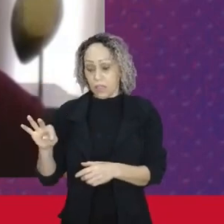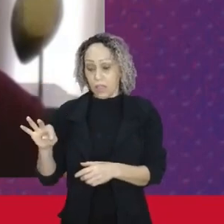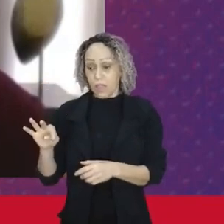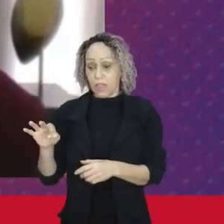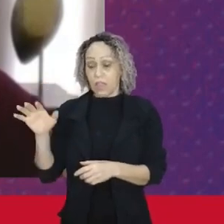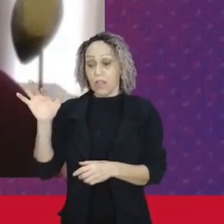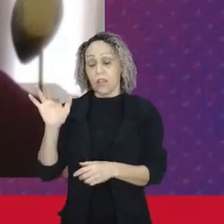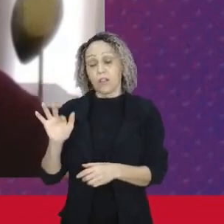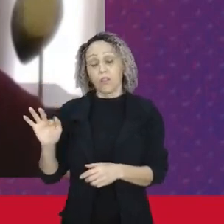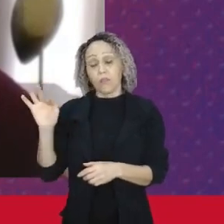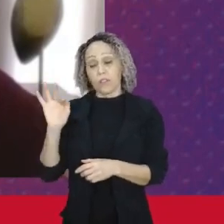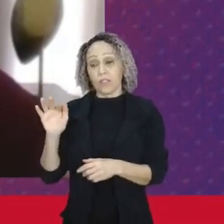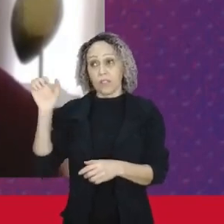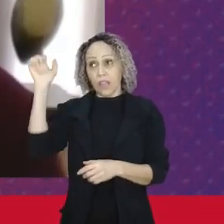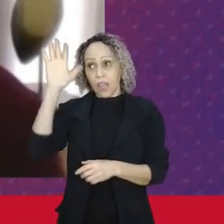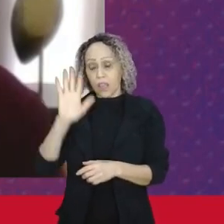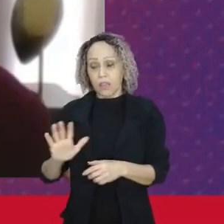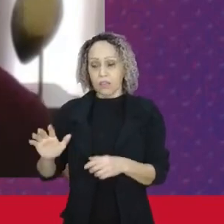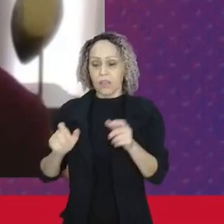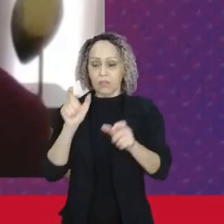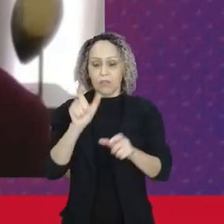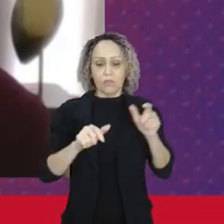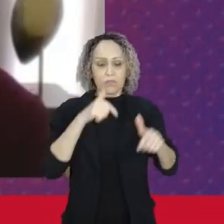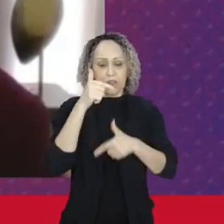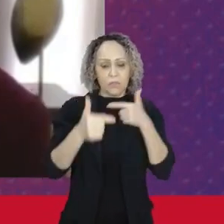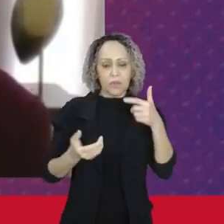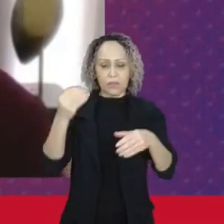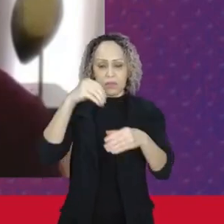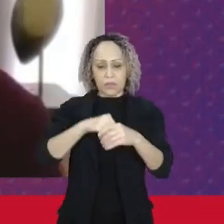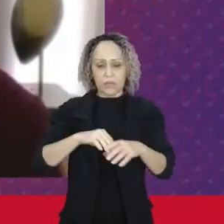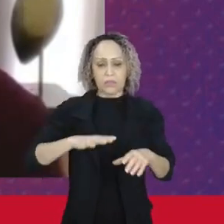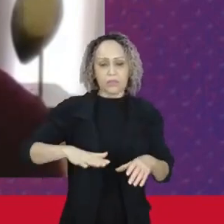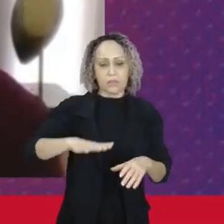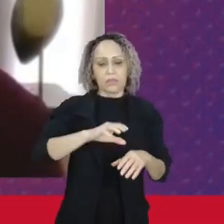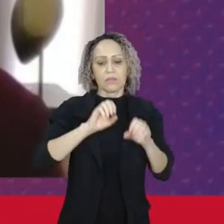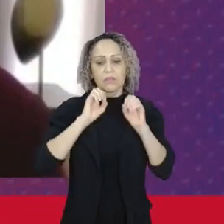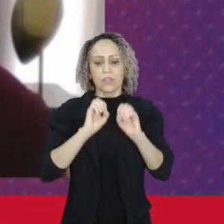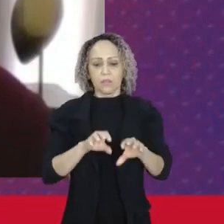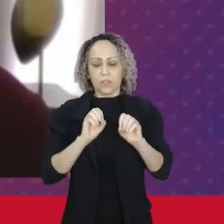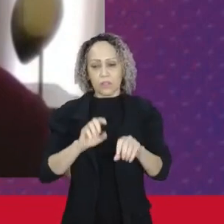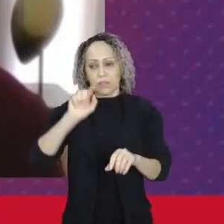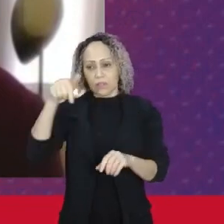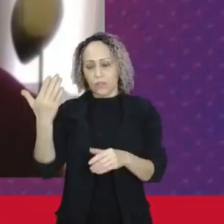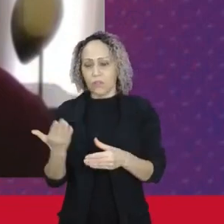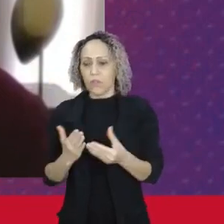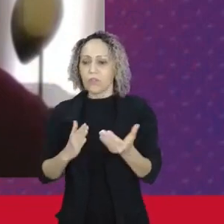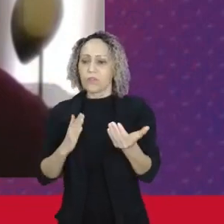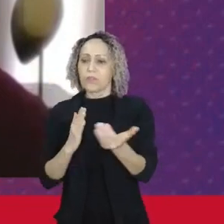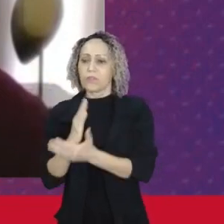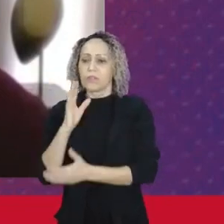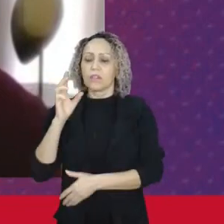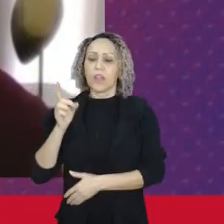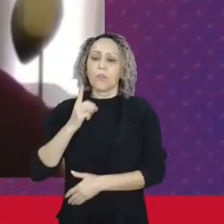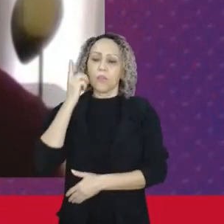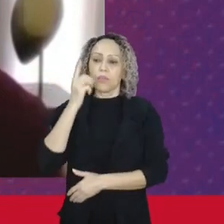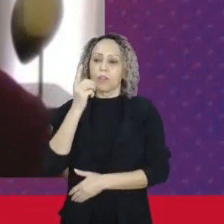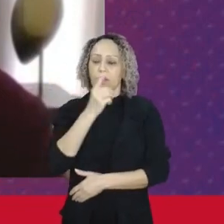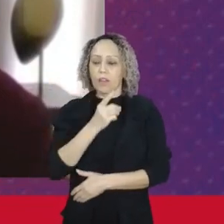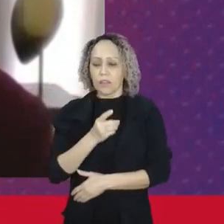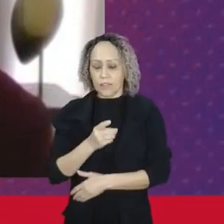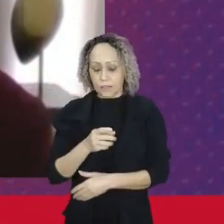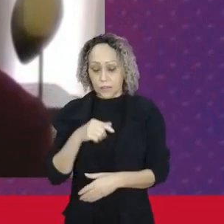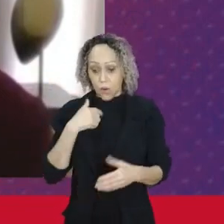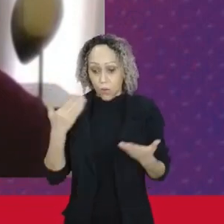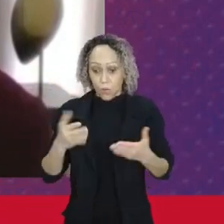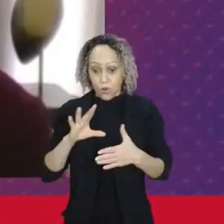dos Trabalhadores em Educação, me elegi deputada e no PT, eu hoje sou líder do PT na